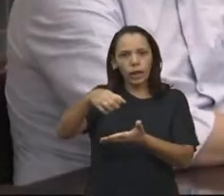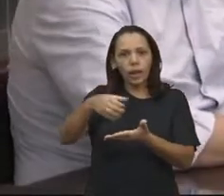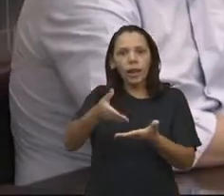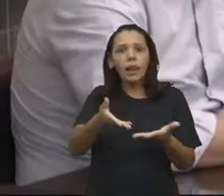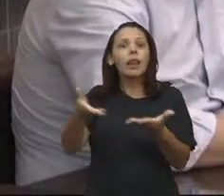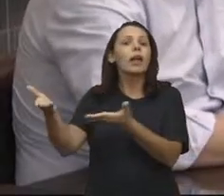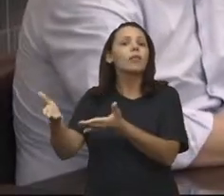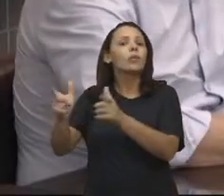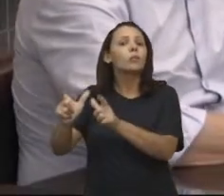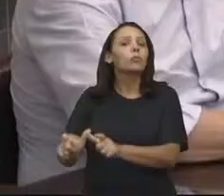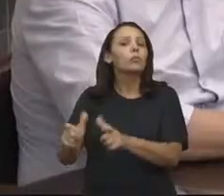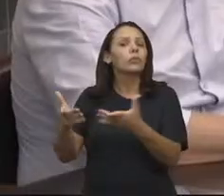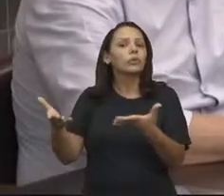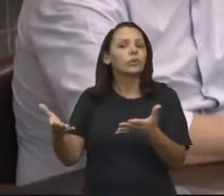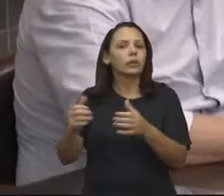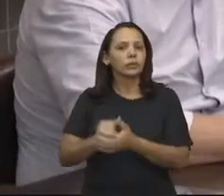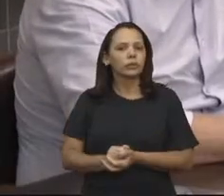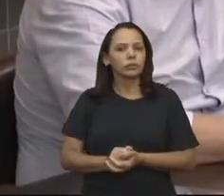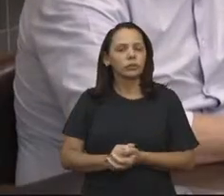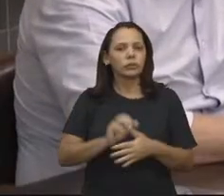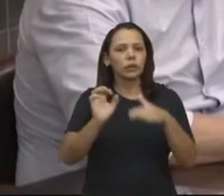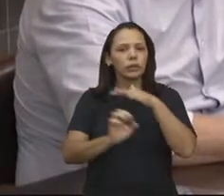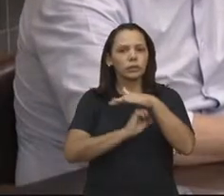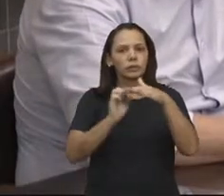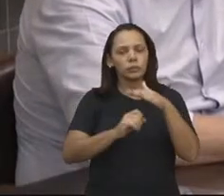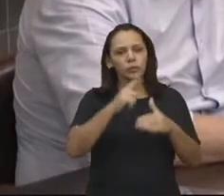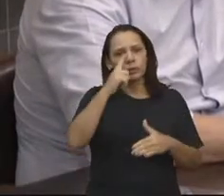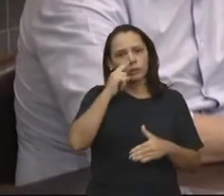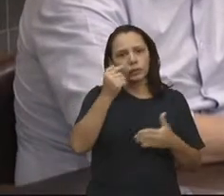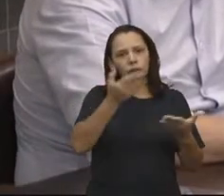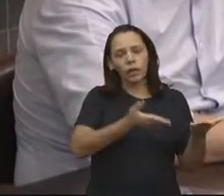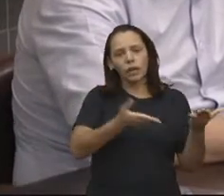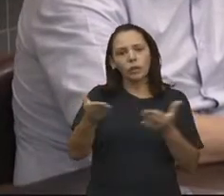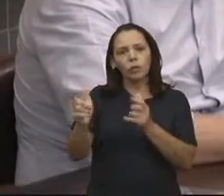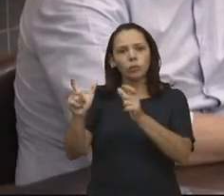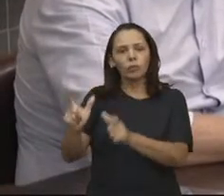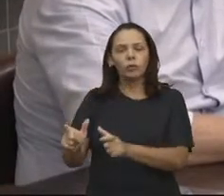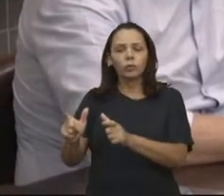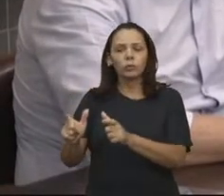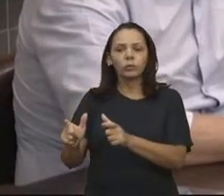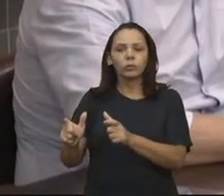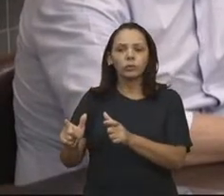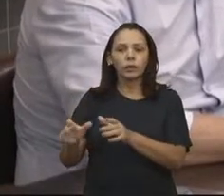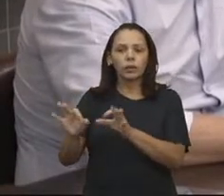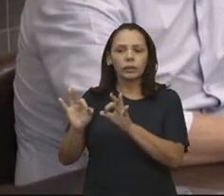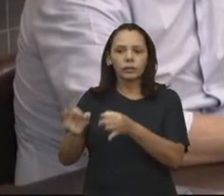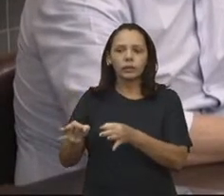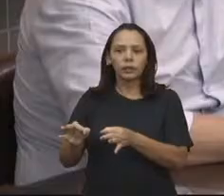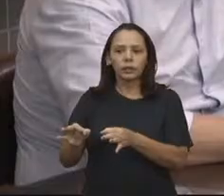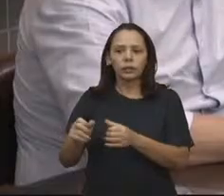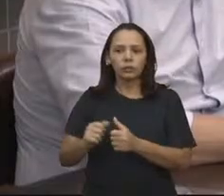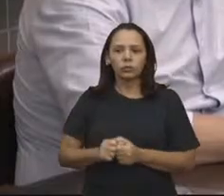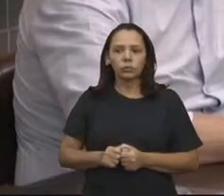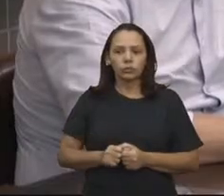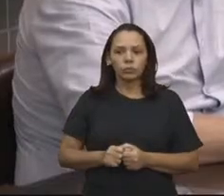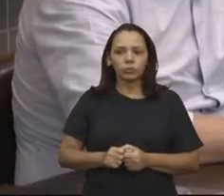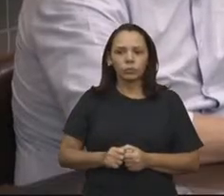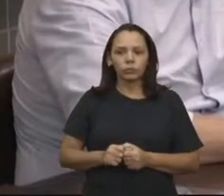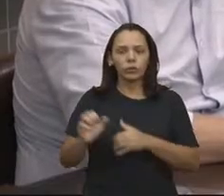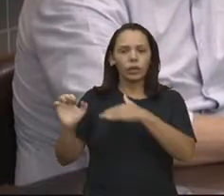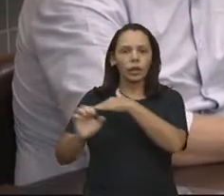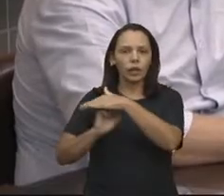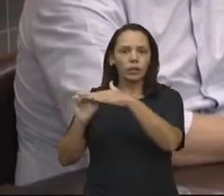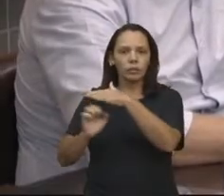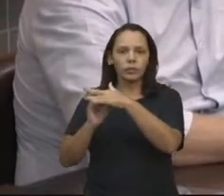As empresas descartam esse material em empresas credenciadas. Não é no aterro sanitário, não é no município